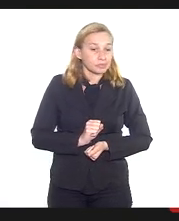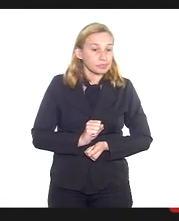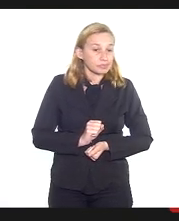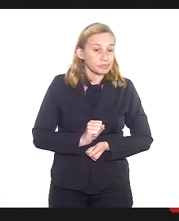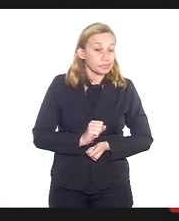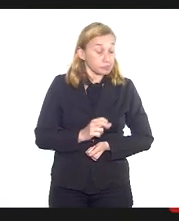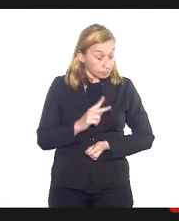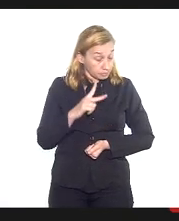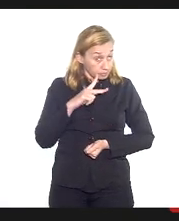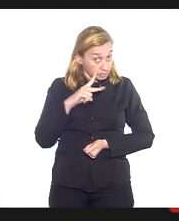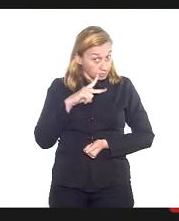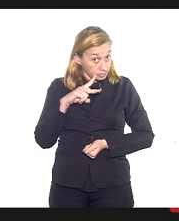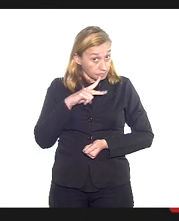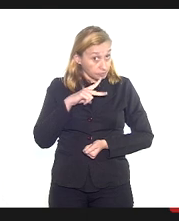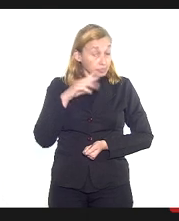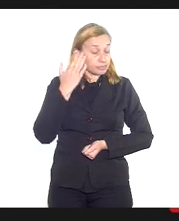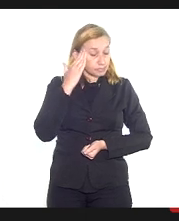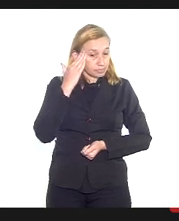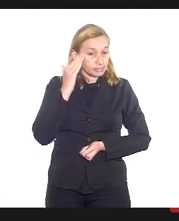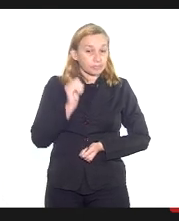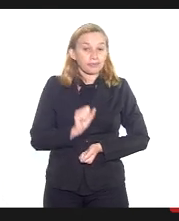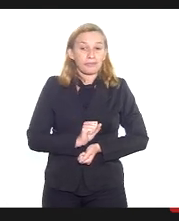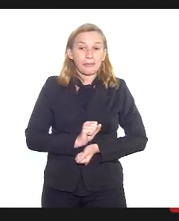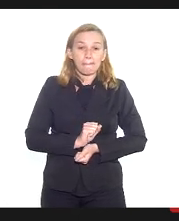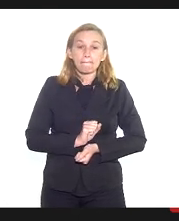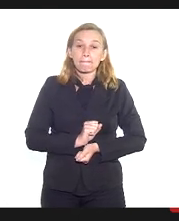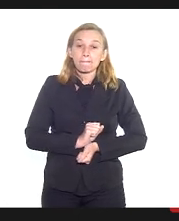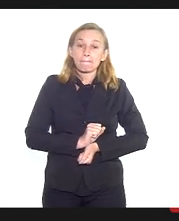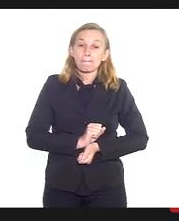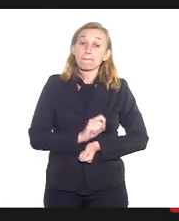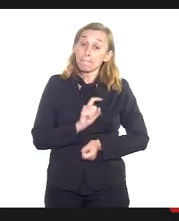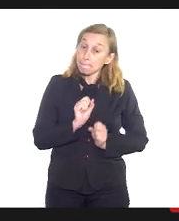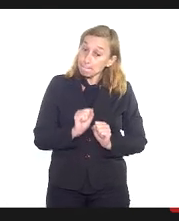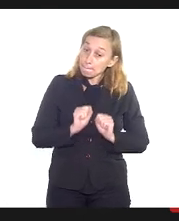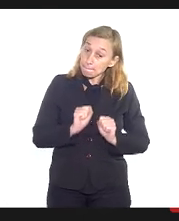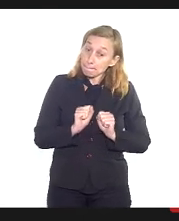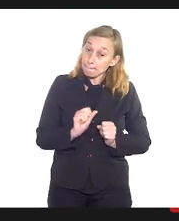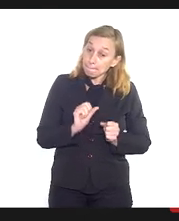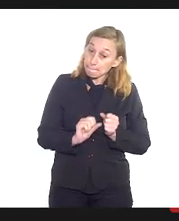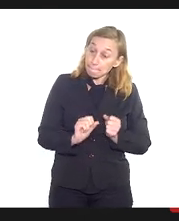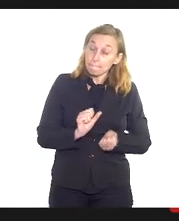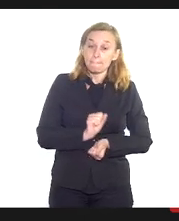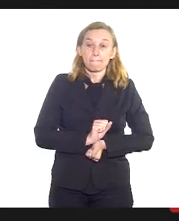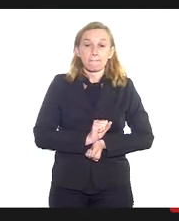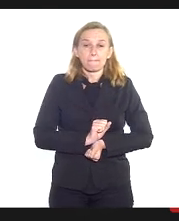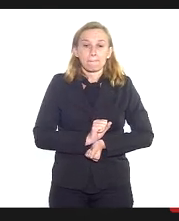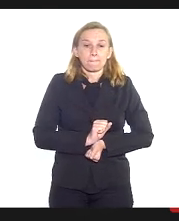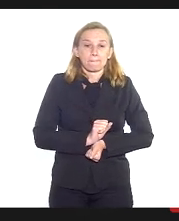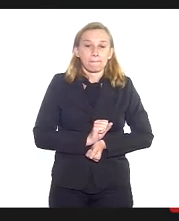eu particularmente entendo. Isso a gente podia fazer por lei, inclusive com